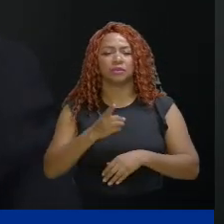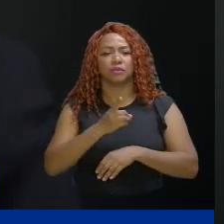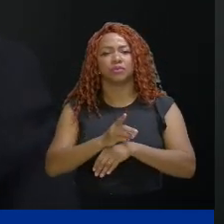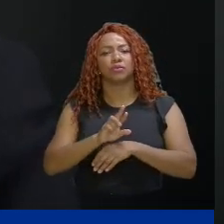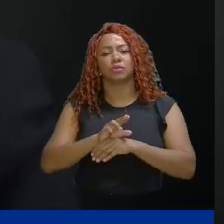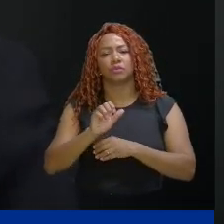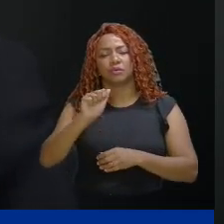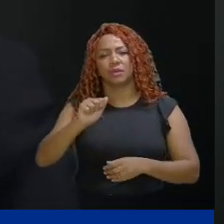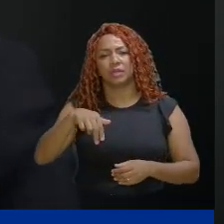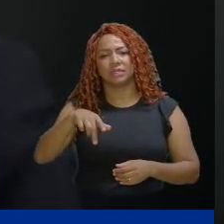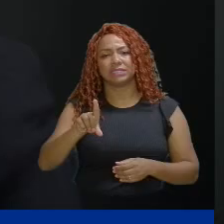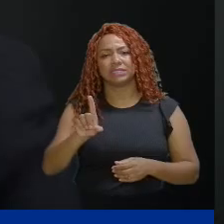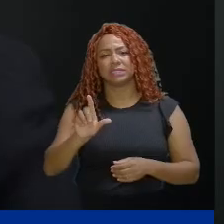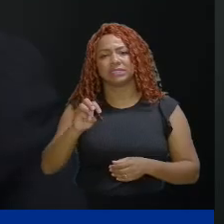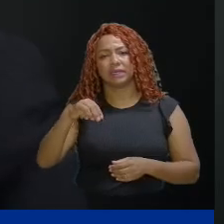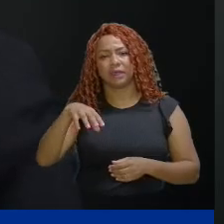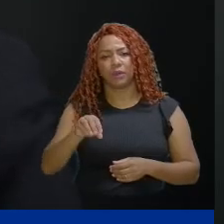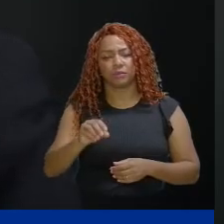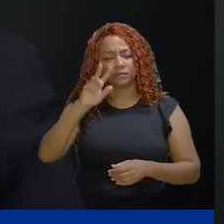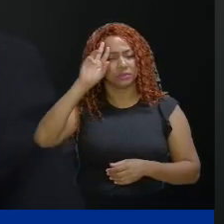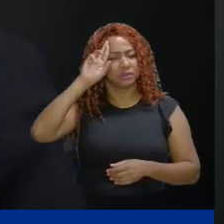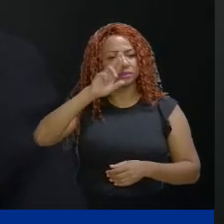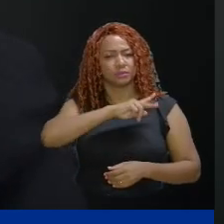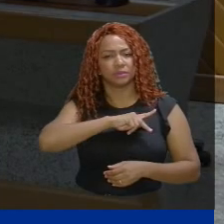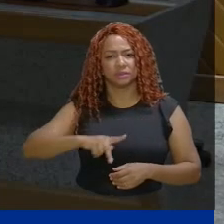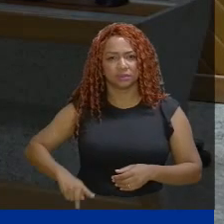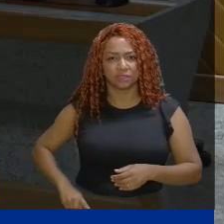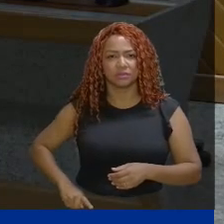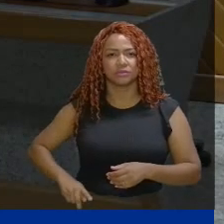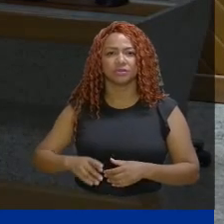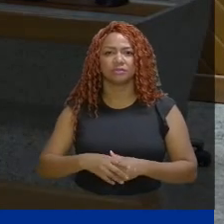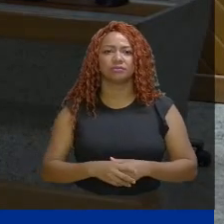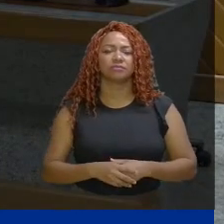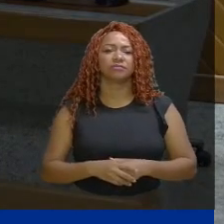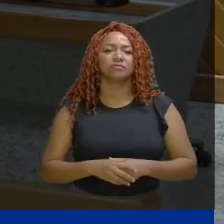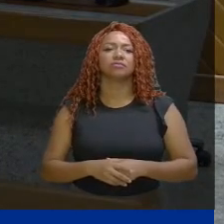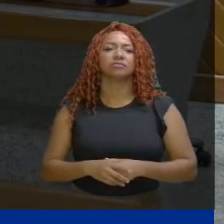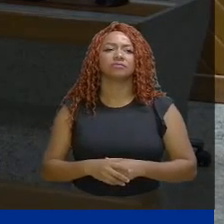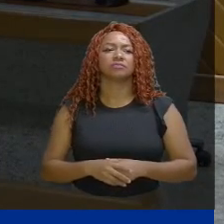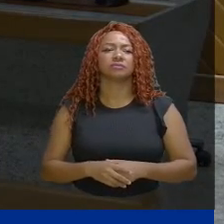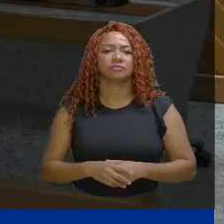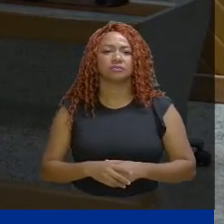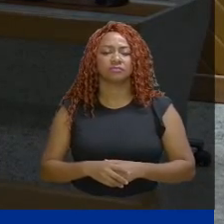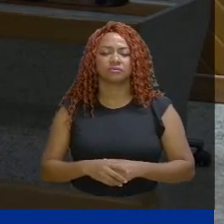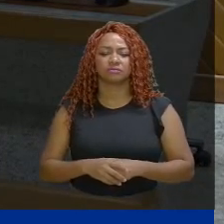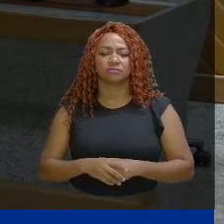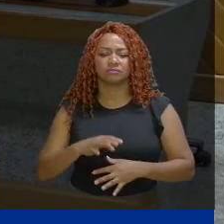Anselmo Gonçalves. Senhor presidente, eminentes pares,